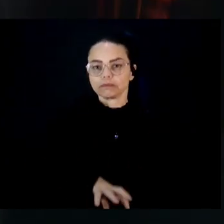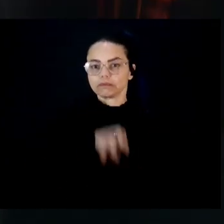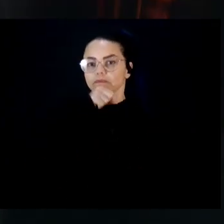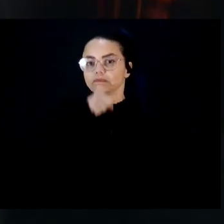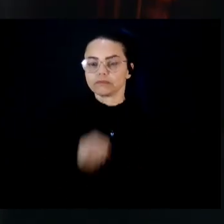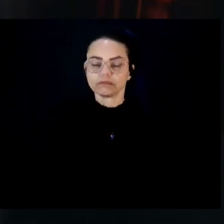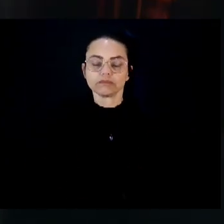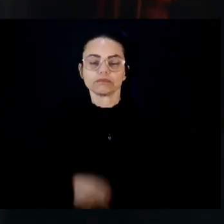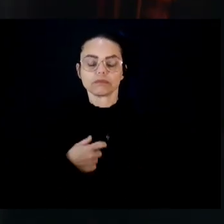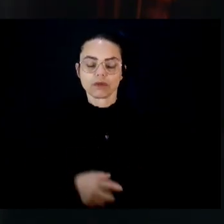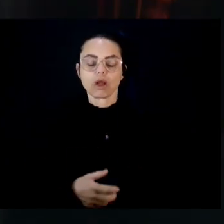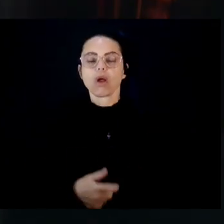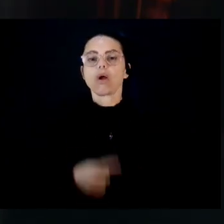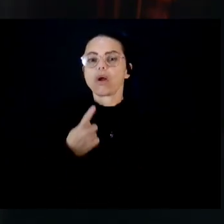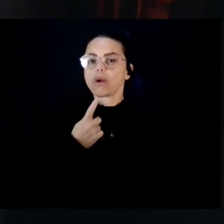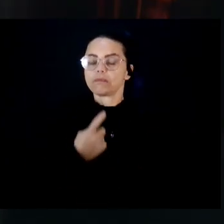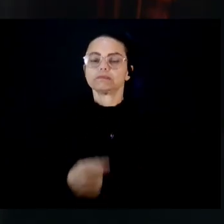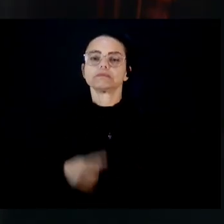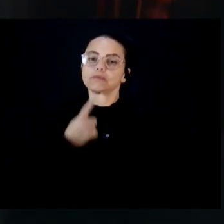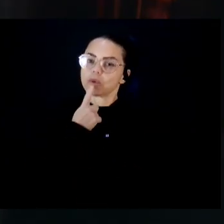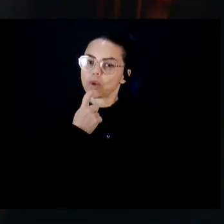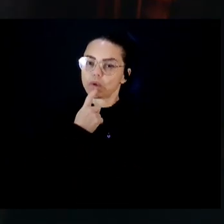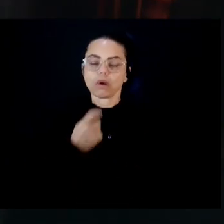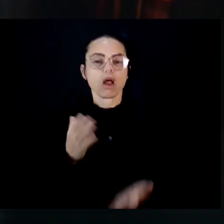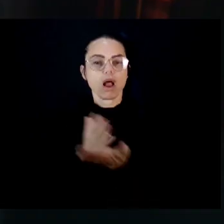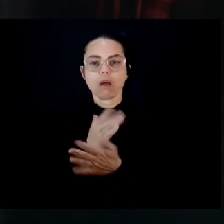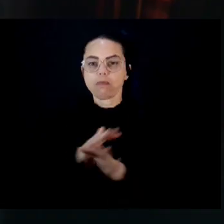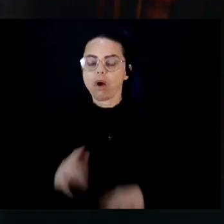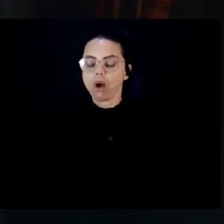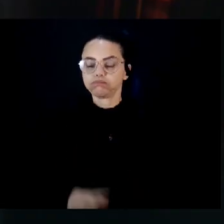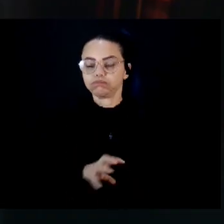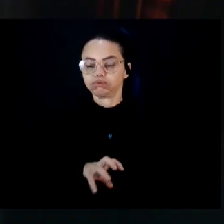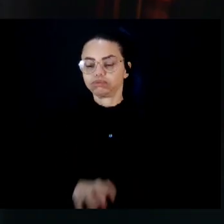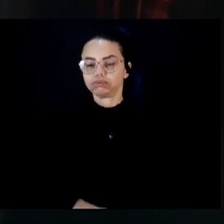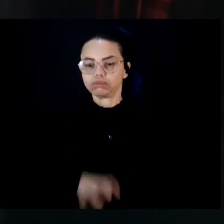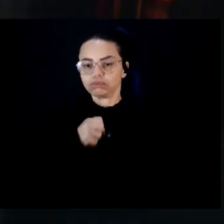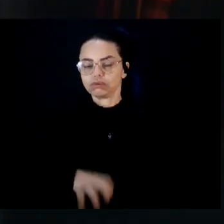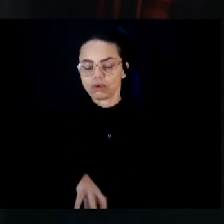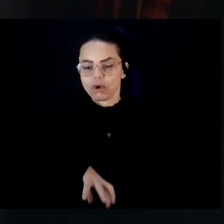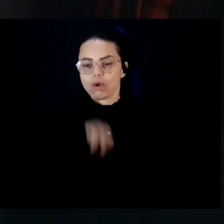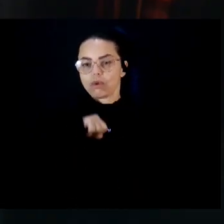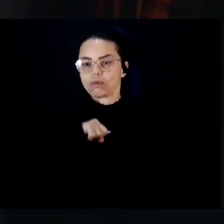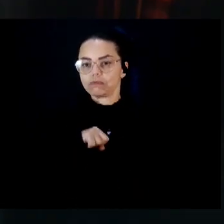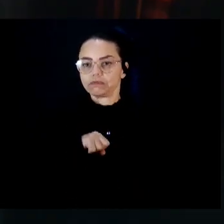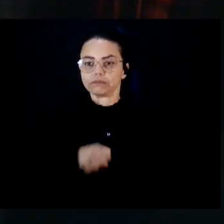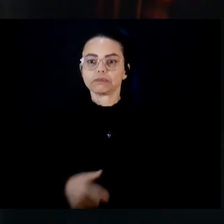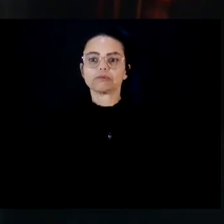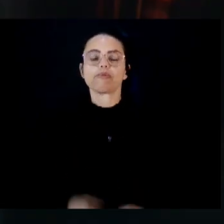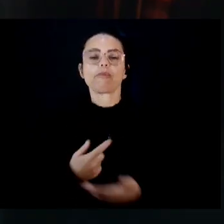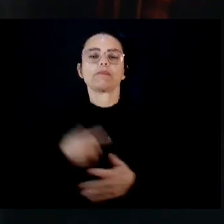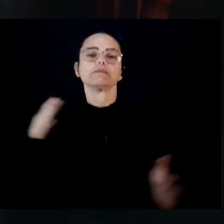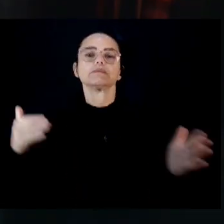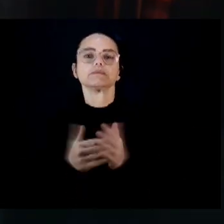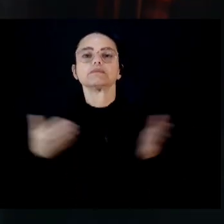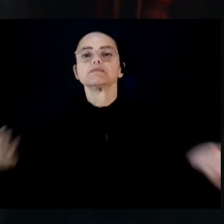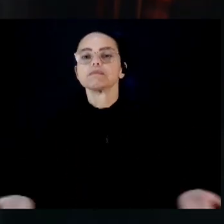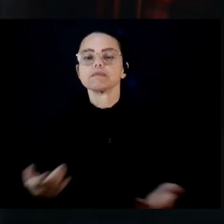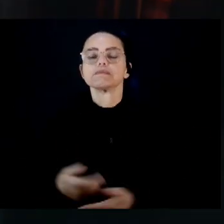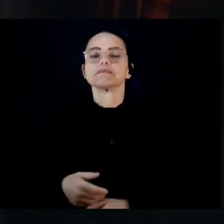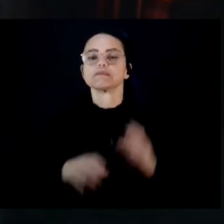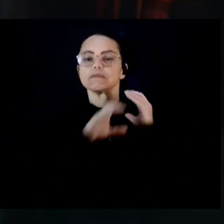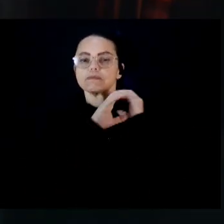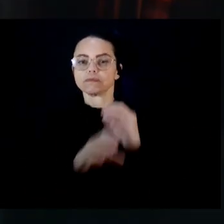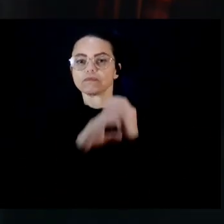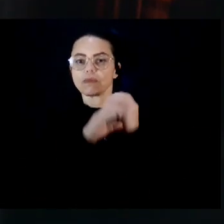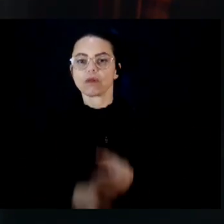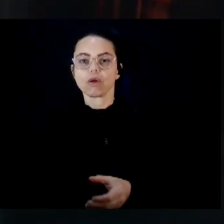ou até complementar tratamentos? Pois é. Até que ponto a suplementação ela é necessária para todo